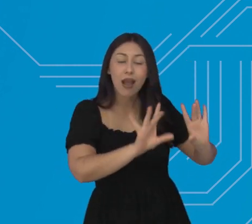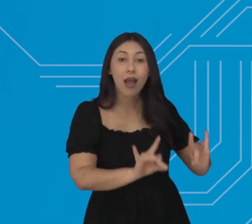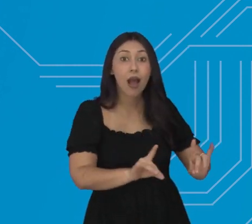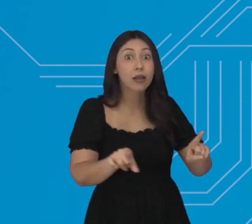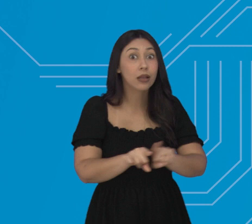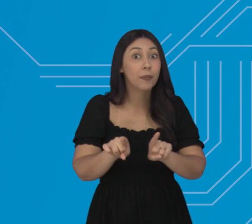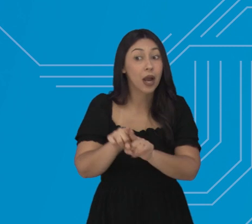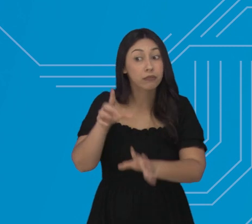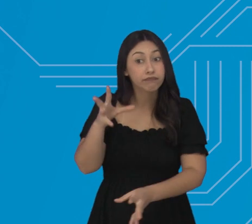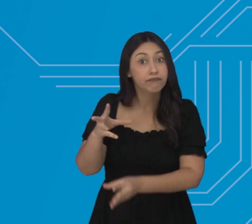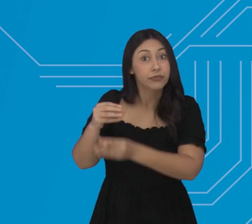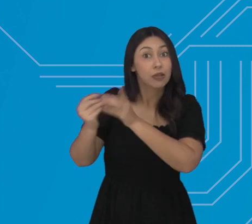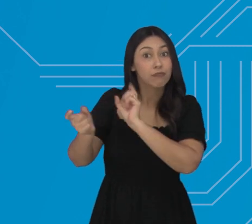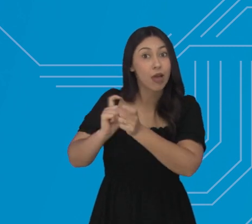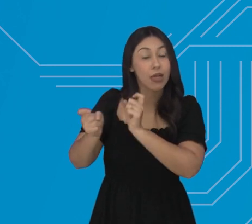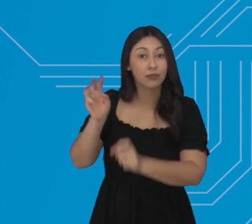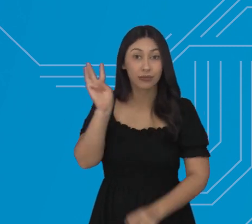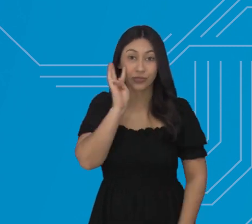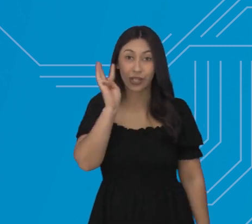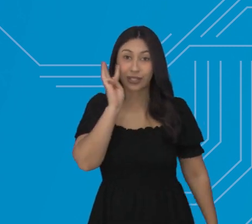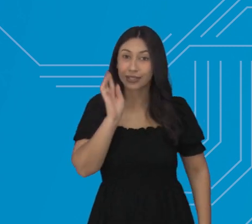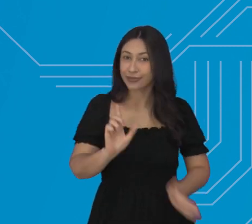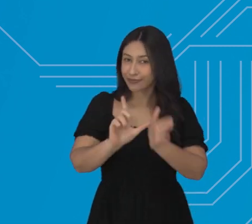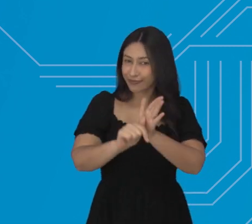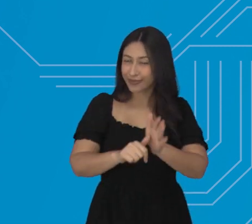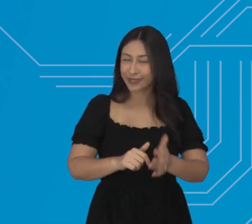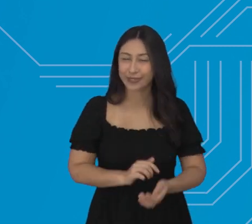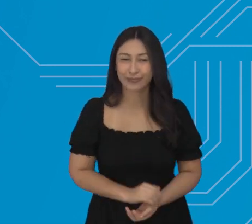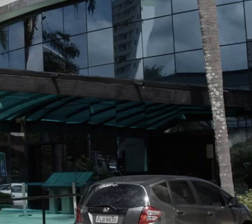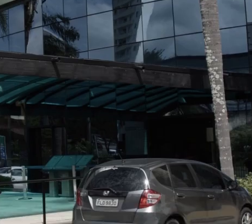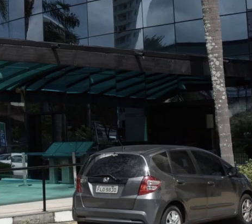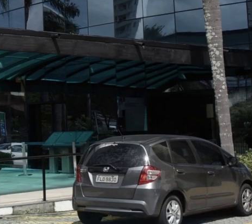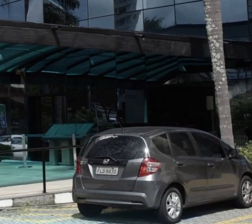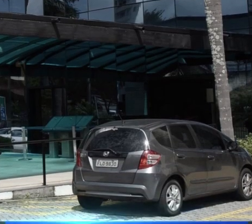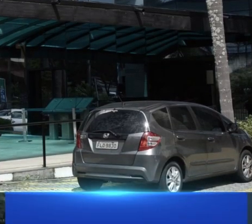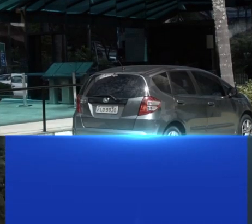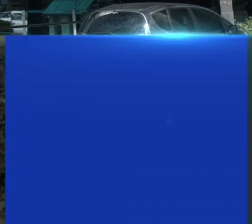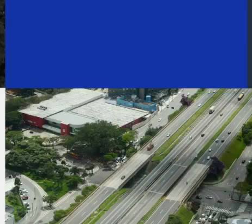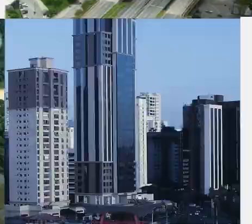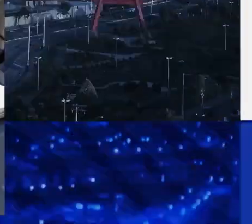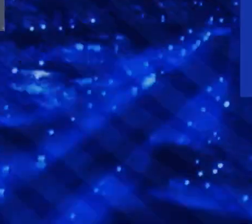cerimônia. Ainda tem o resumo da sessão de terça-feira, daqui a pouco.